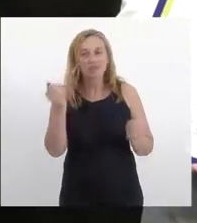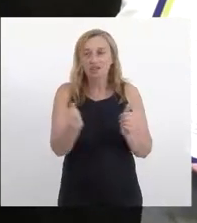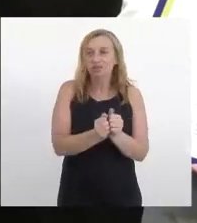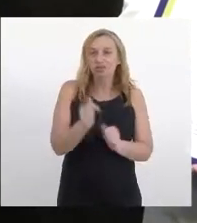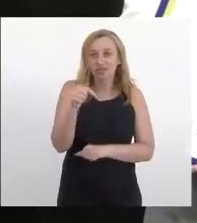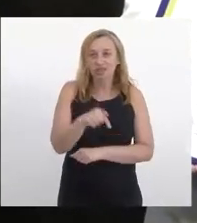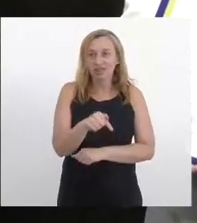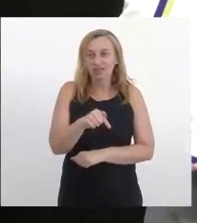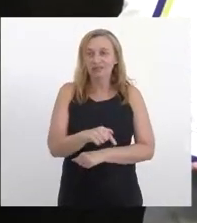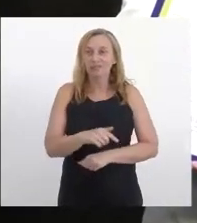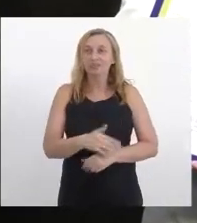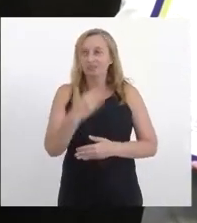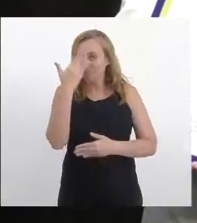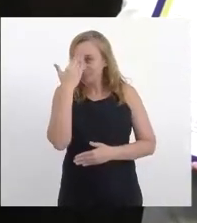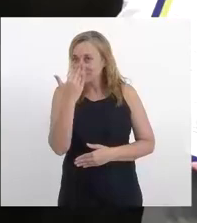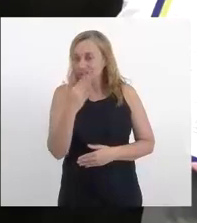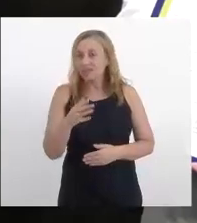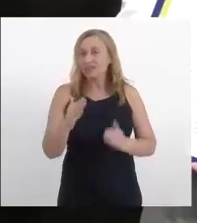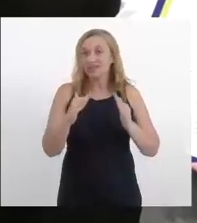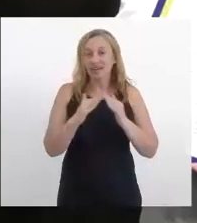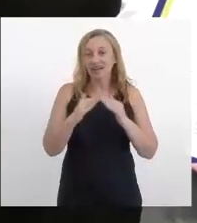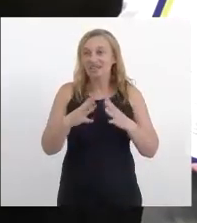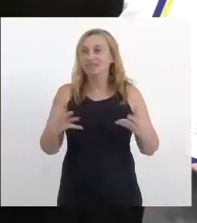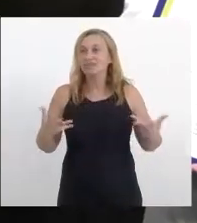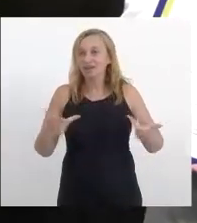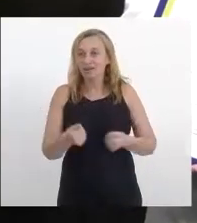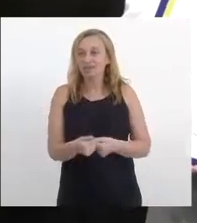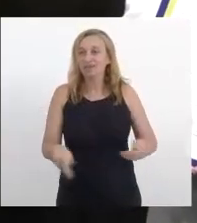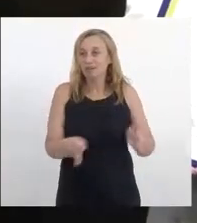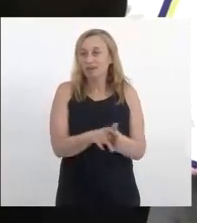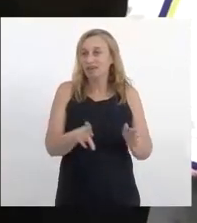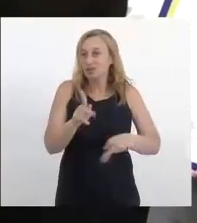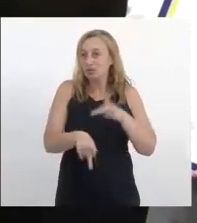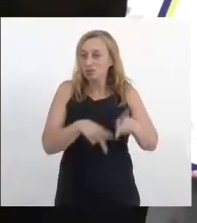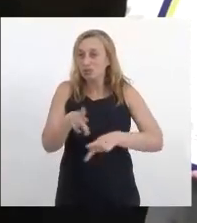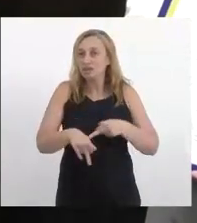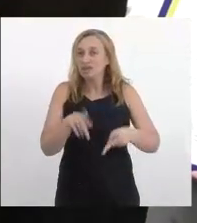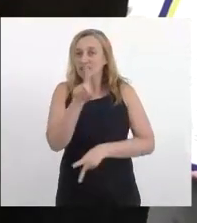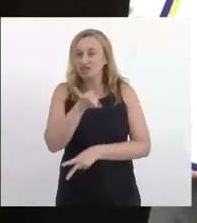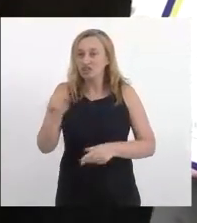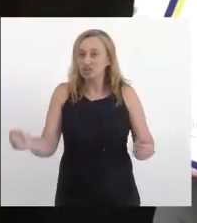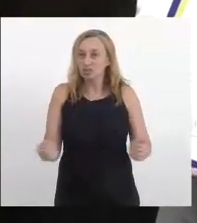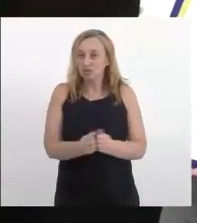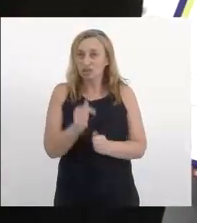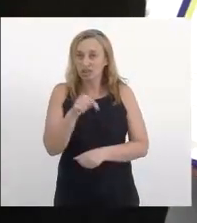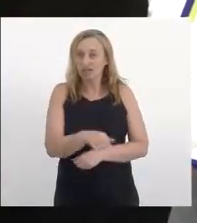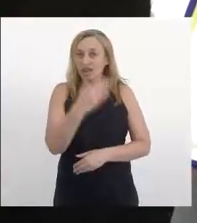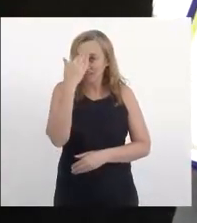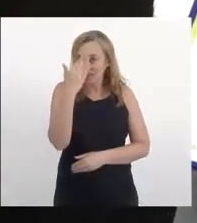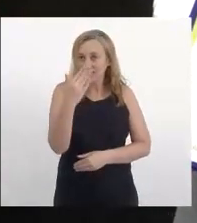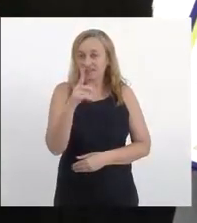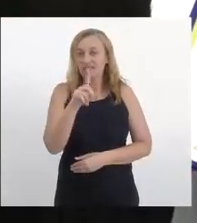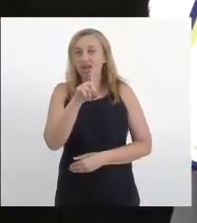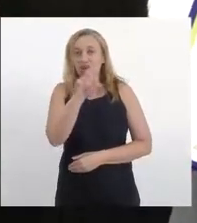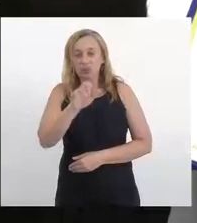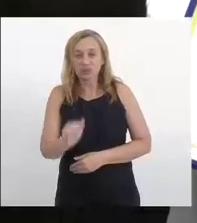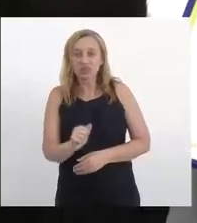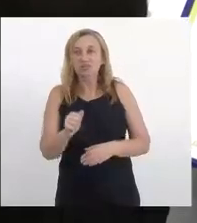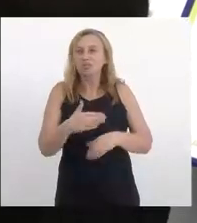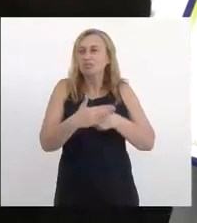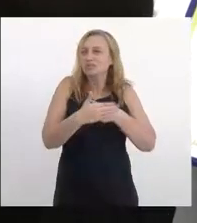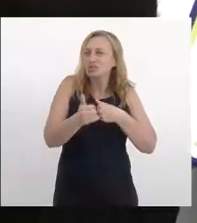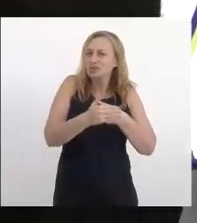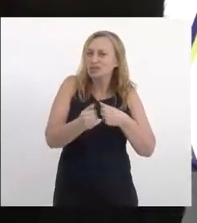aqui, agradecer a essa casa maravilhosa, a Casa do Povo, estarmos aqui nesse dia, e agradecer a Luzia por todo o